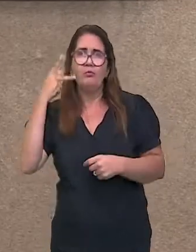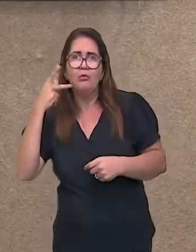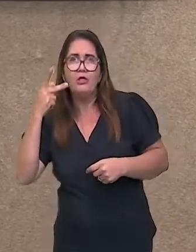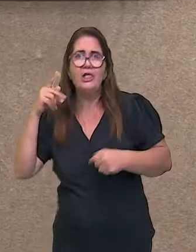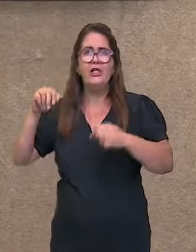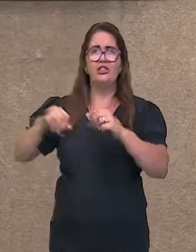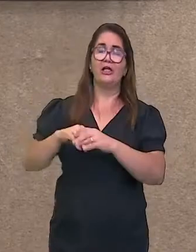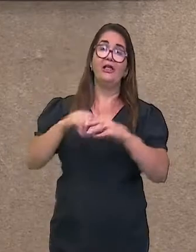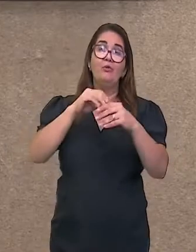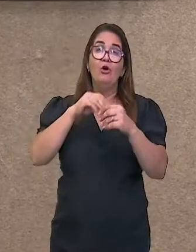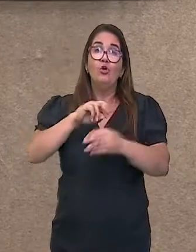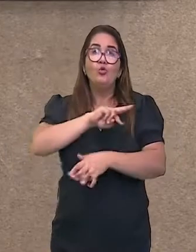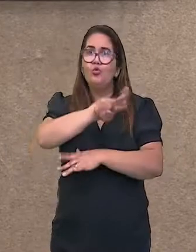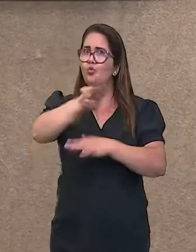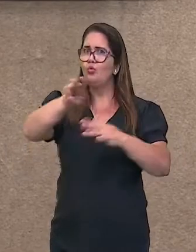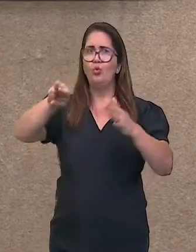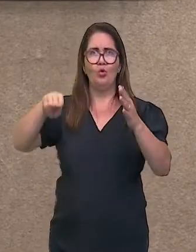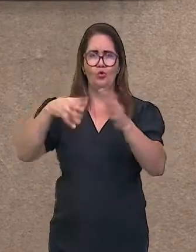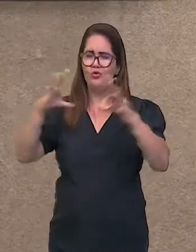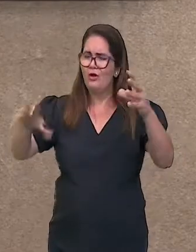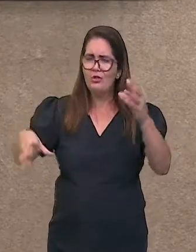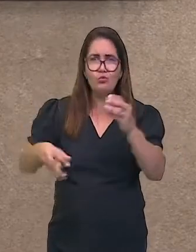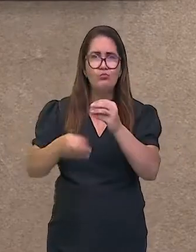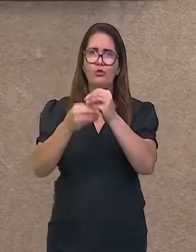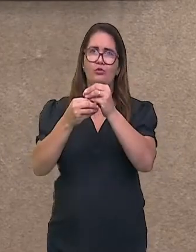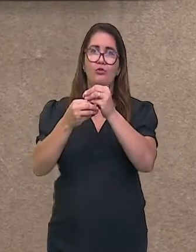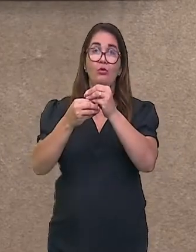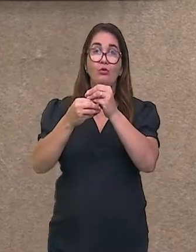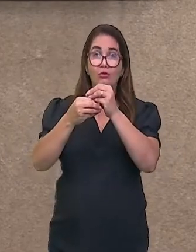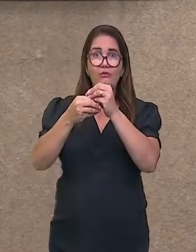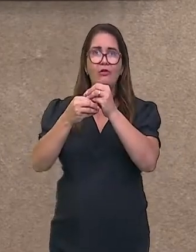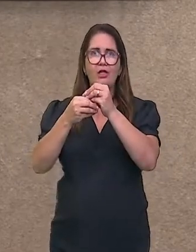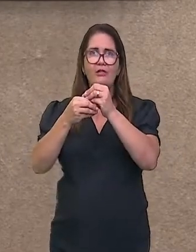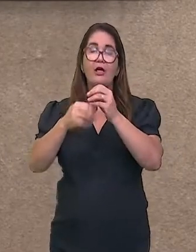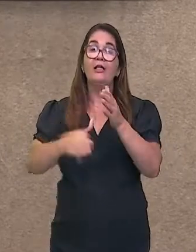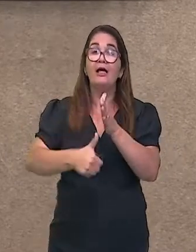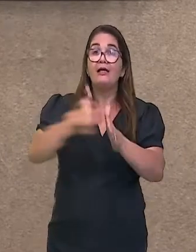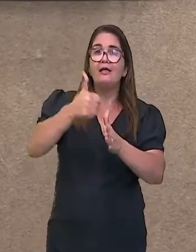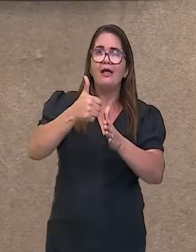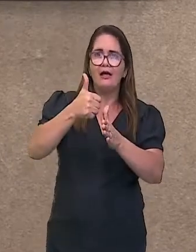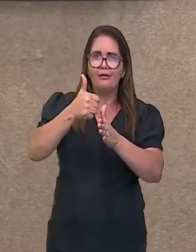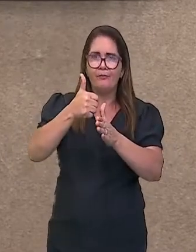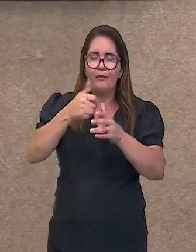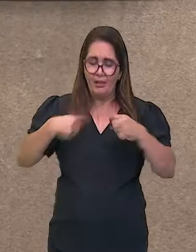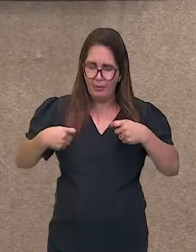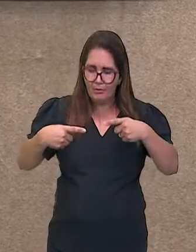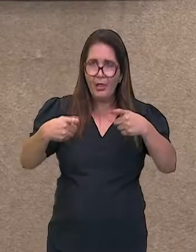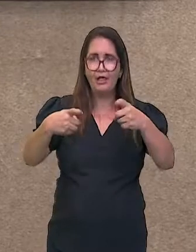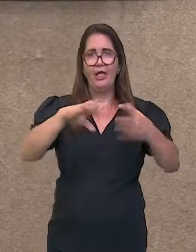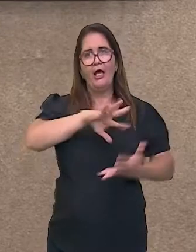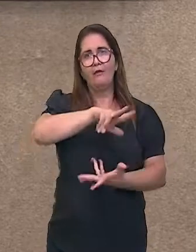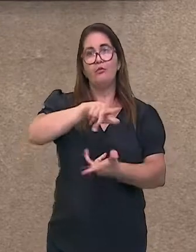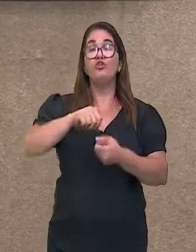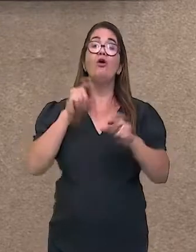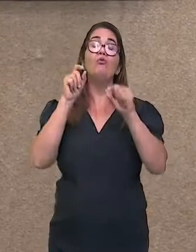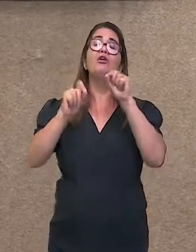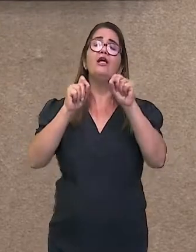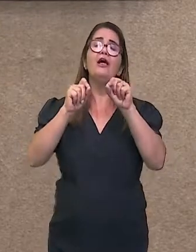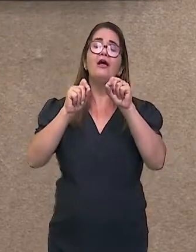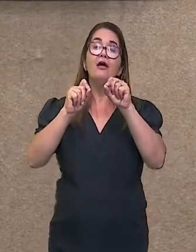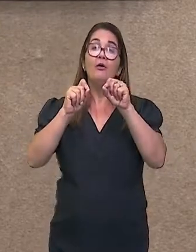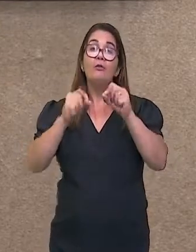principais fatores que contribuíram para o início da Primeira Guerra Mundial foram as disputas imperialistas,